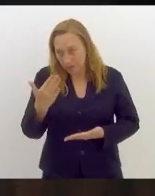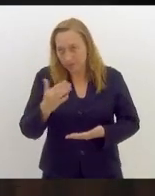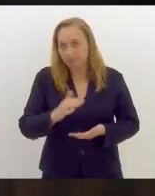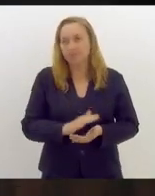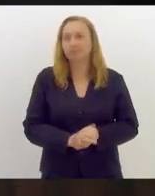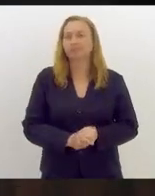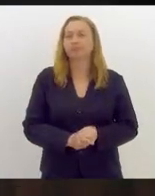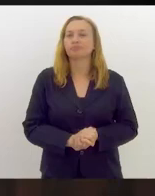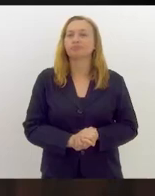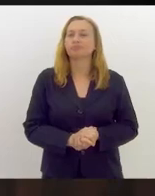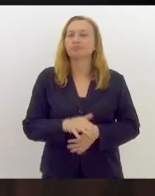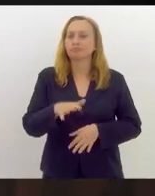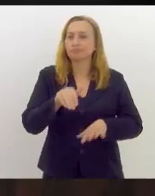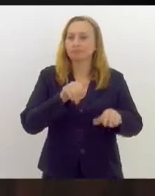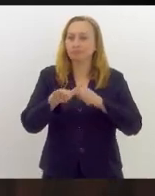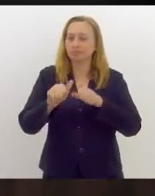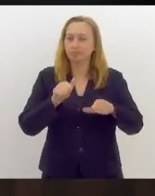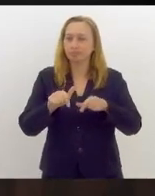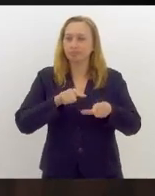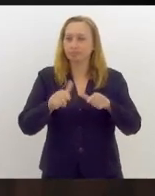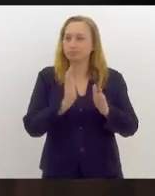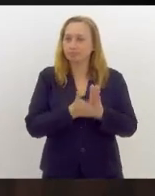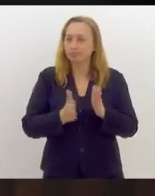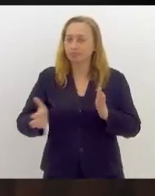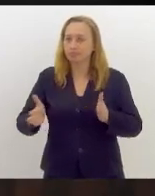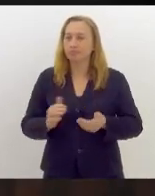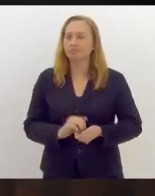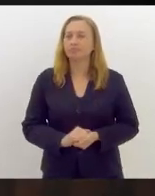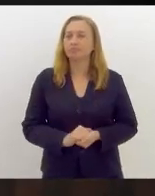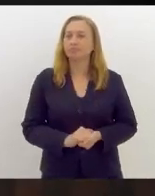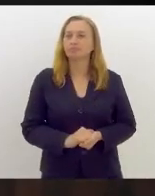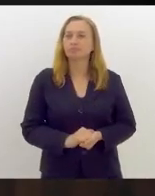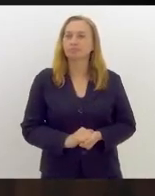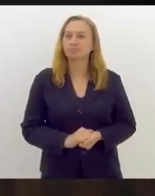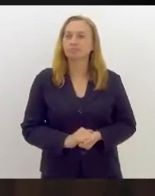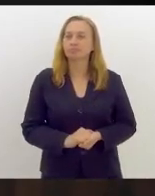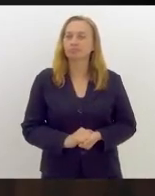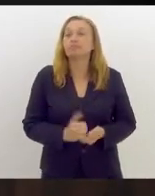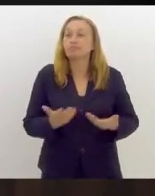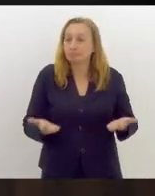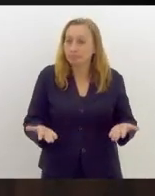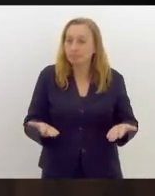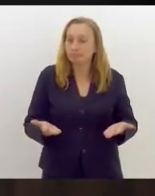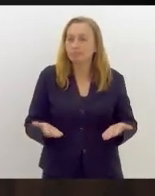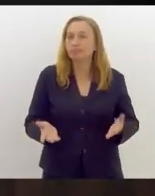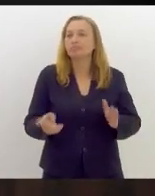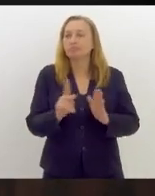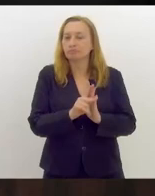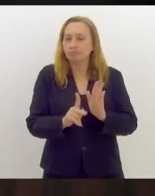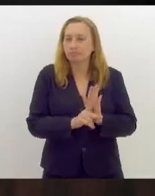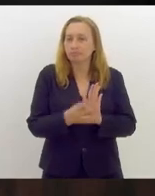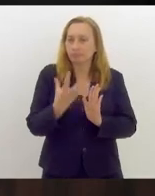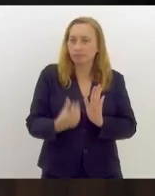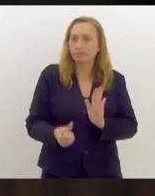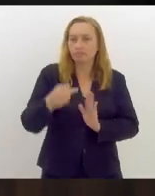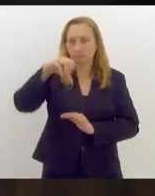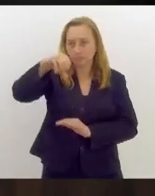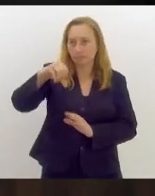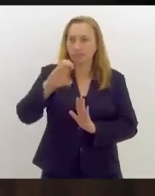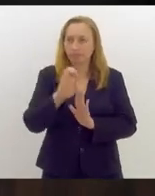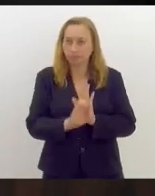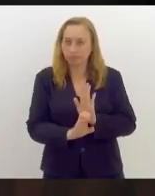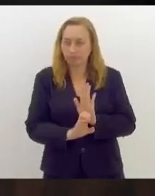a presença chamamos trabalhos na ordem é de qualquer forma o projeto receber o nove emendas